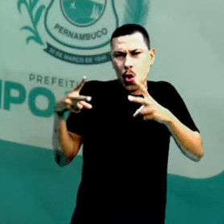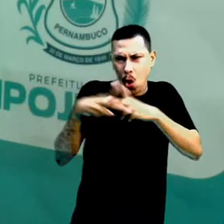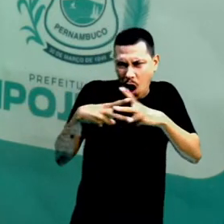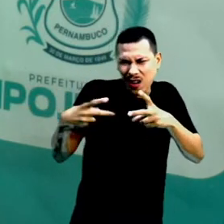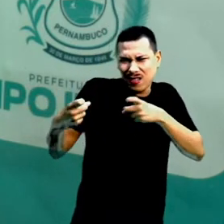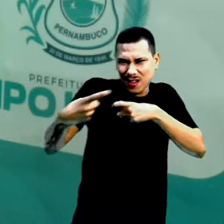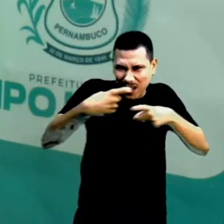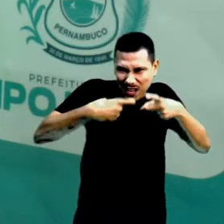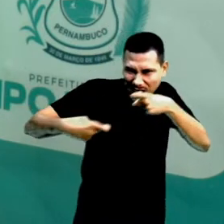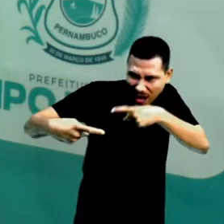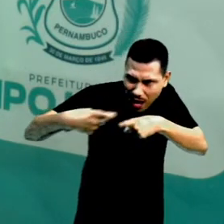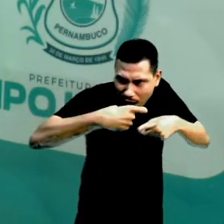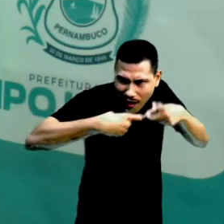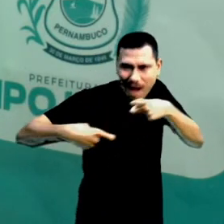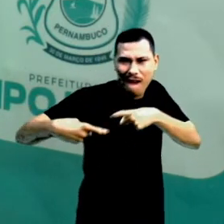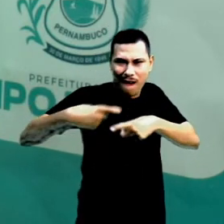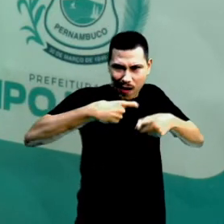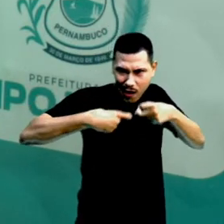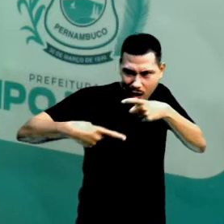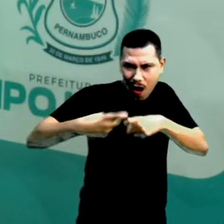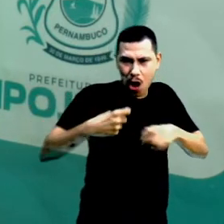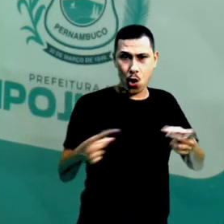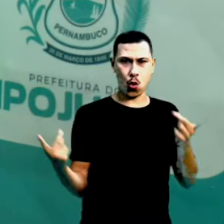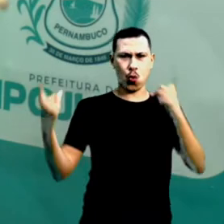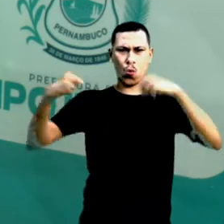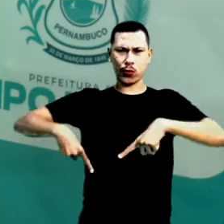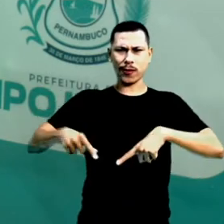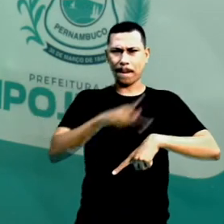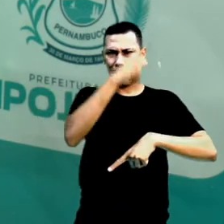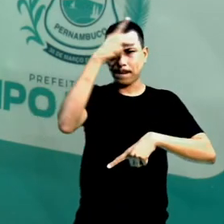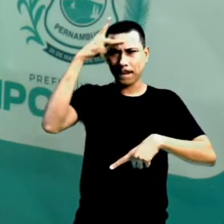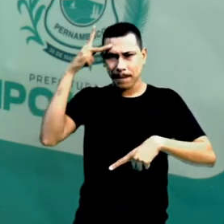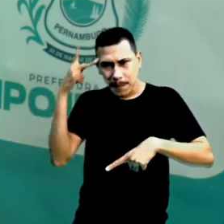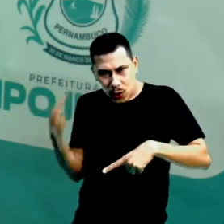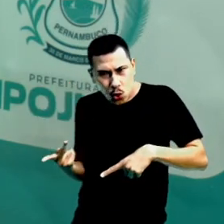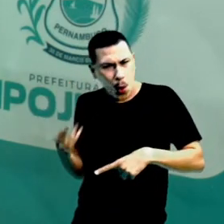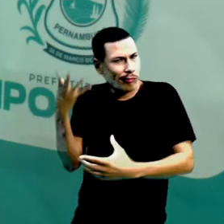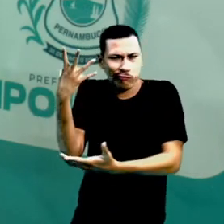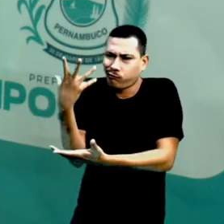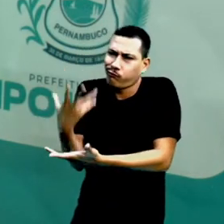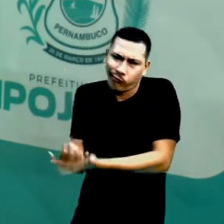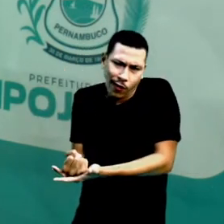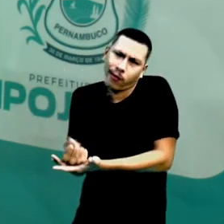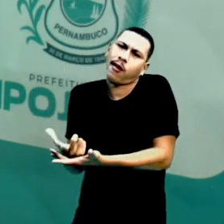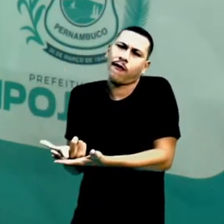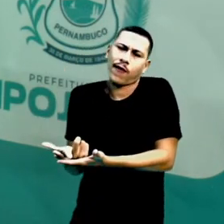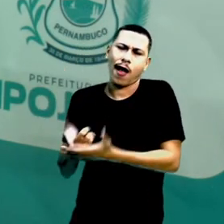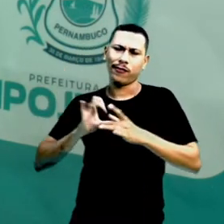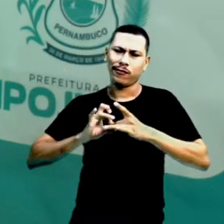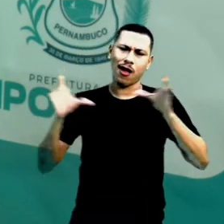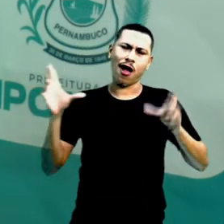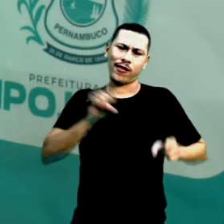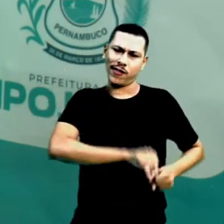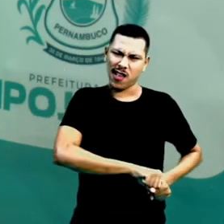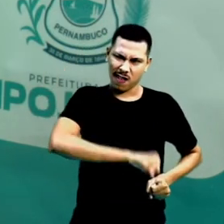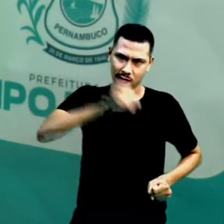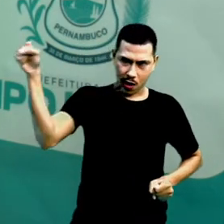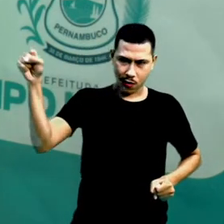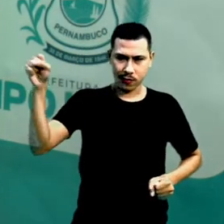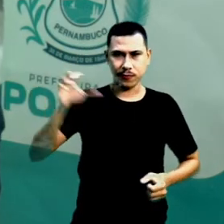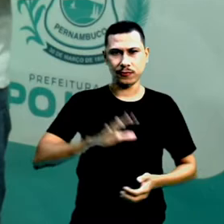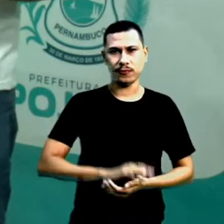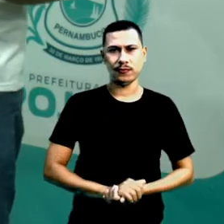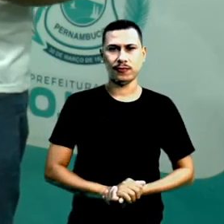batalhar, houve guerras no Brasil contra pessoas que eram contra a independência do país, ok? Então, teve a guerra